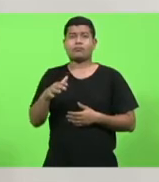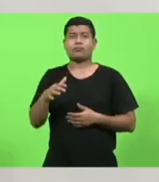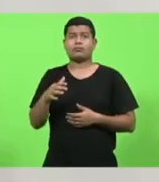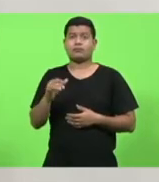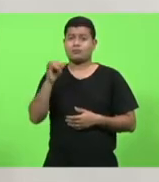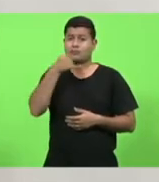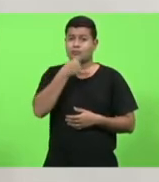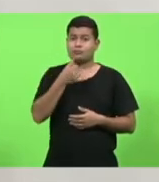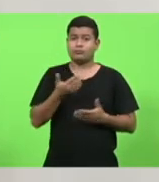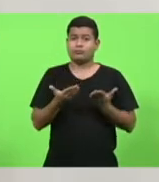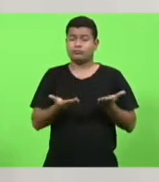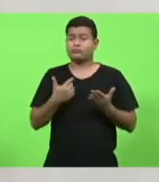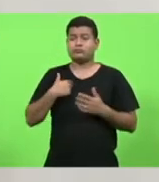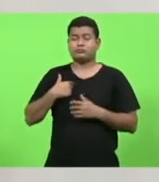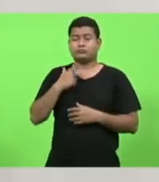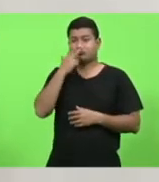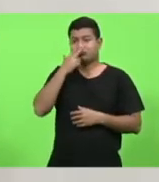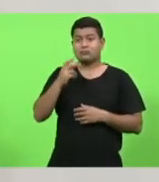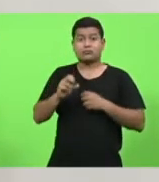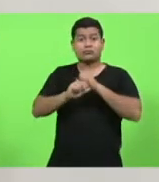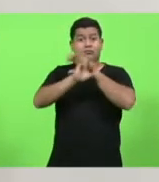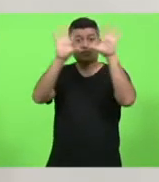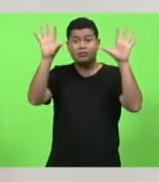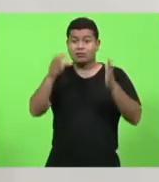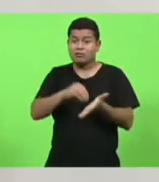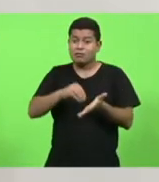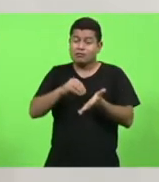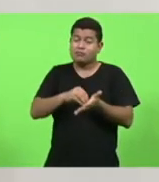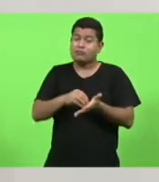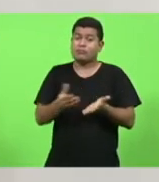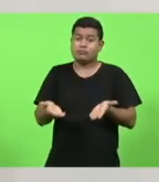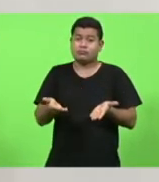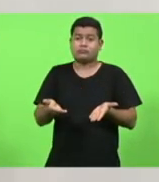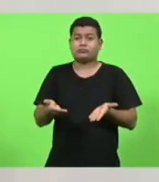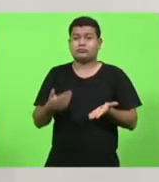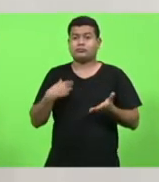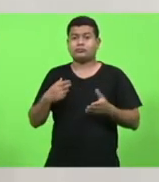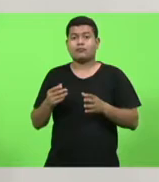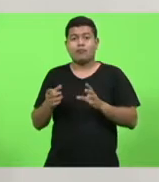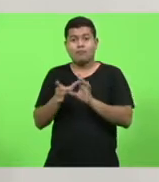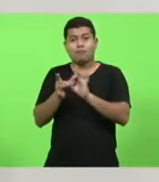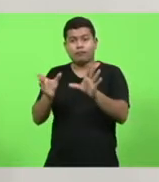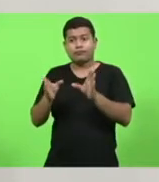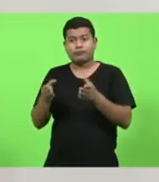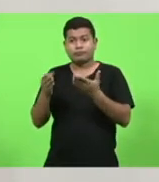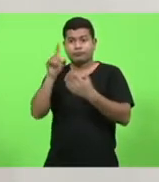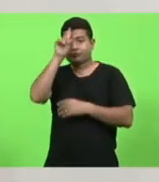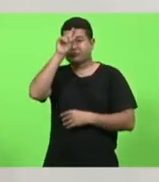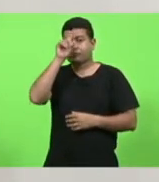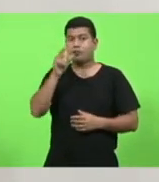não teve esse entendimento de permitir que o hospital continuasse funcionando, haja vista que é